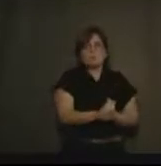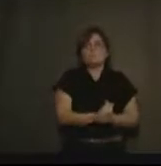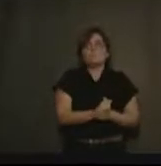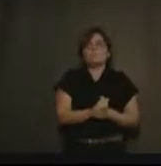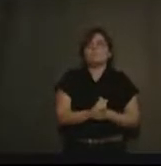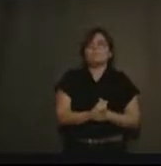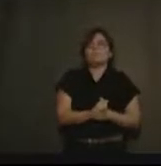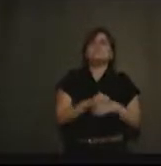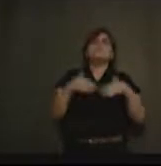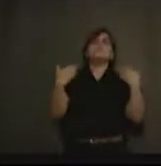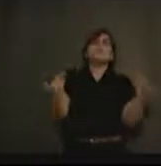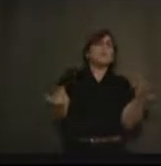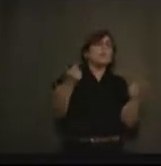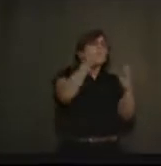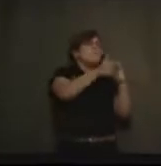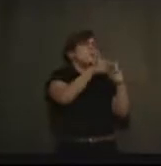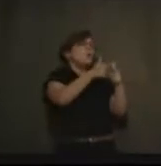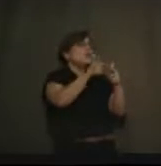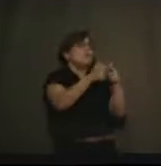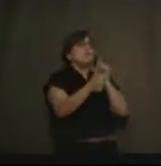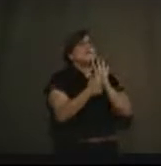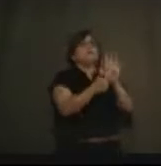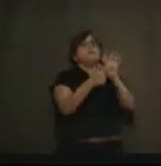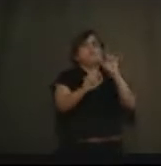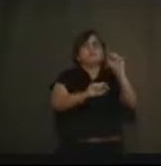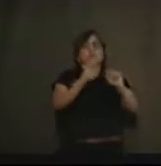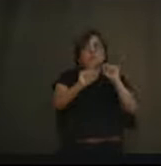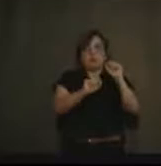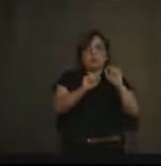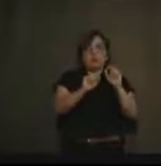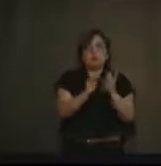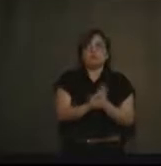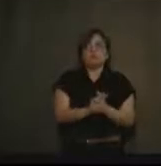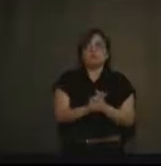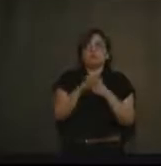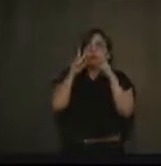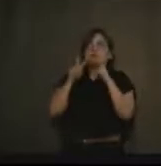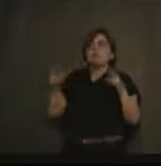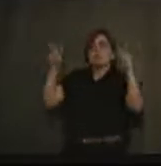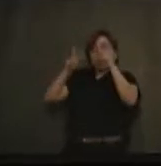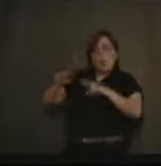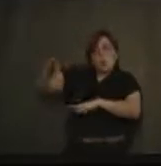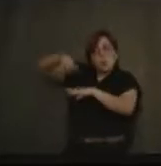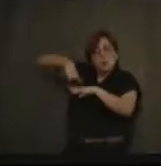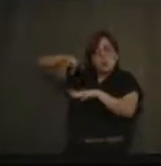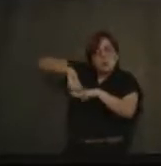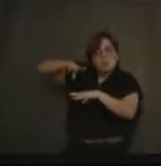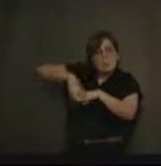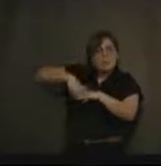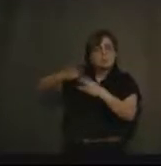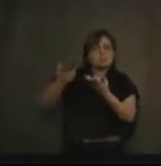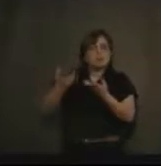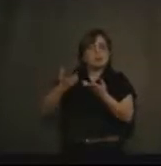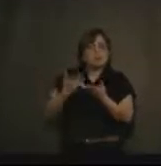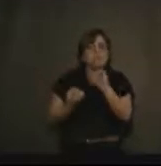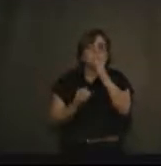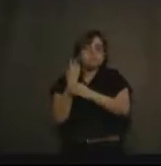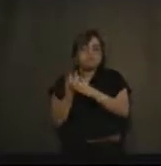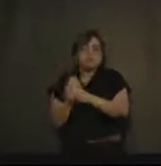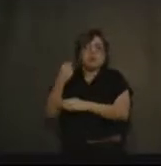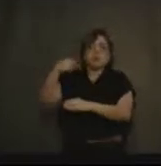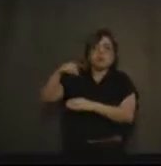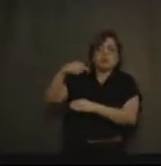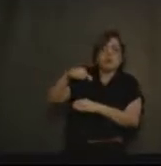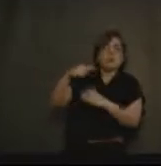era a situação desse problema? Do ponto de vista matemático, ele tinha sido iniciado por Newton, que formulou a lei da